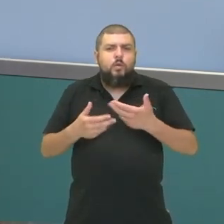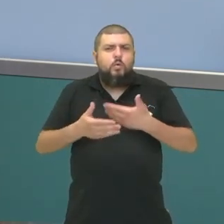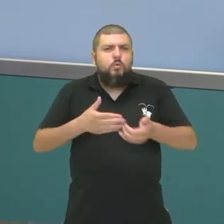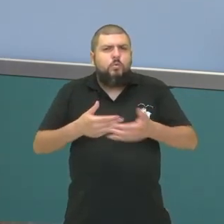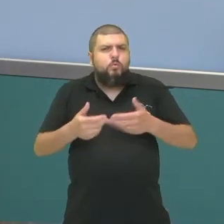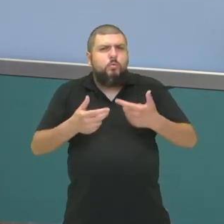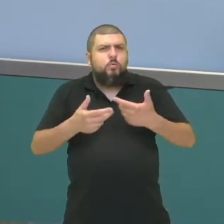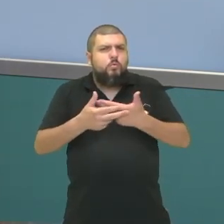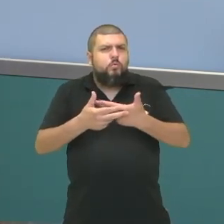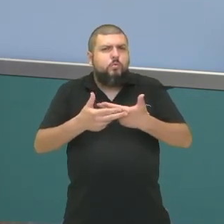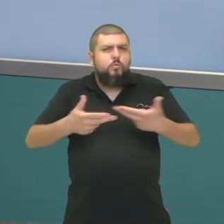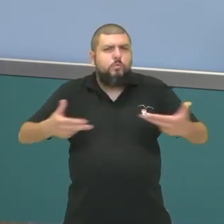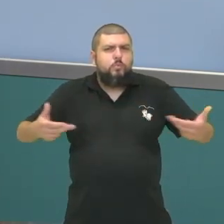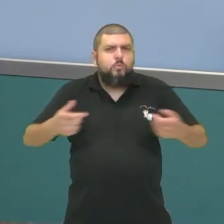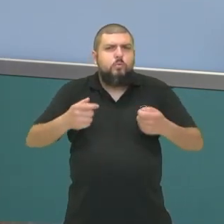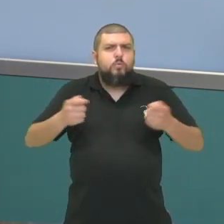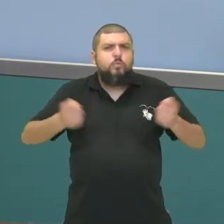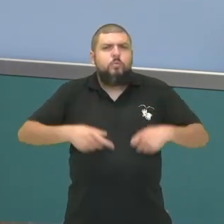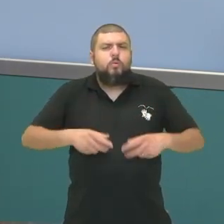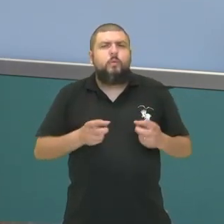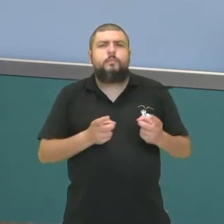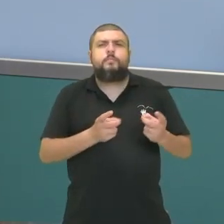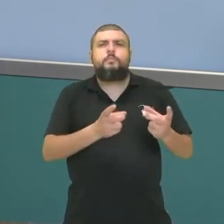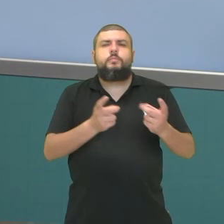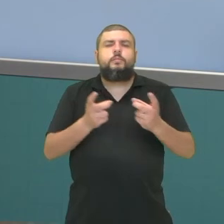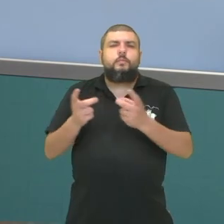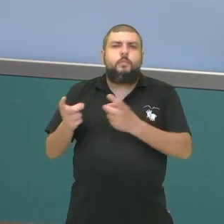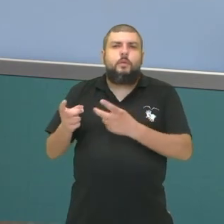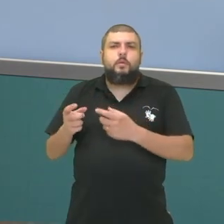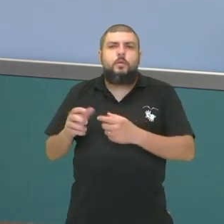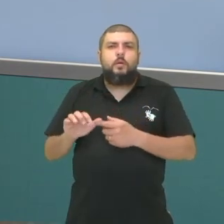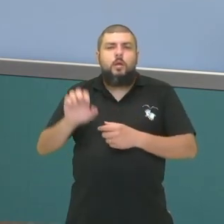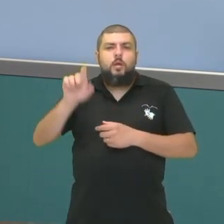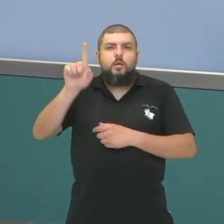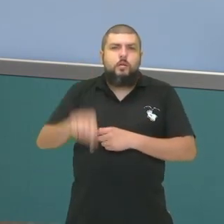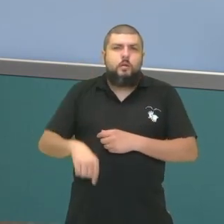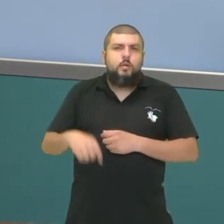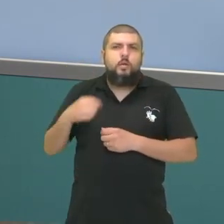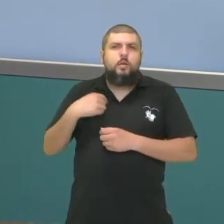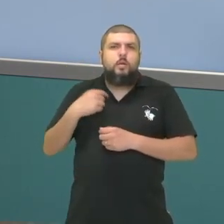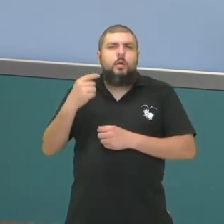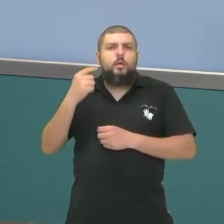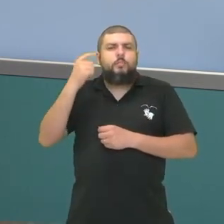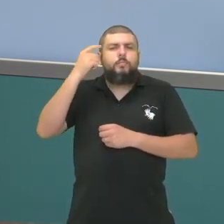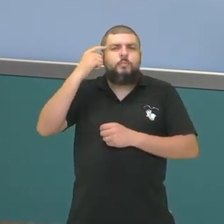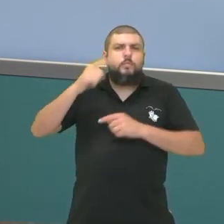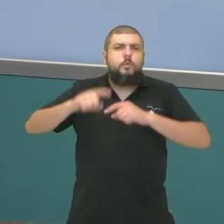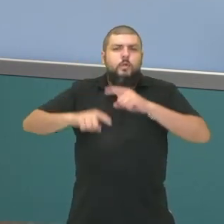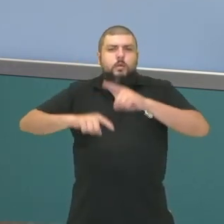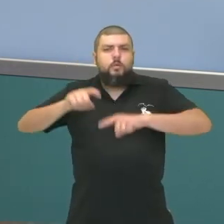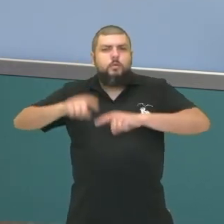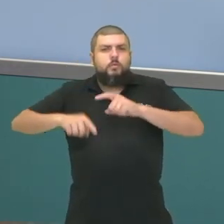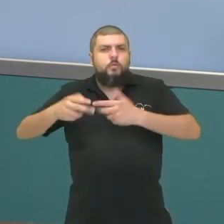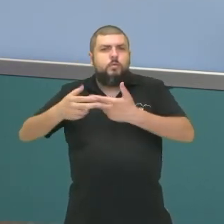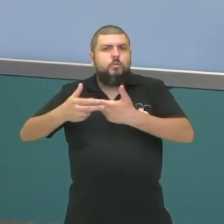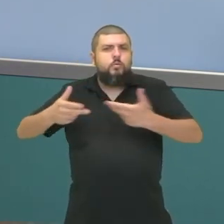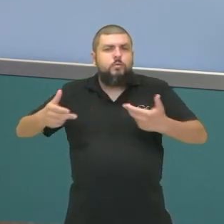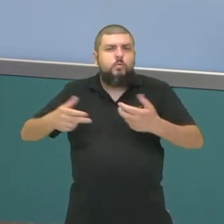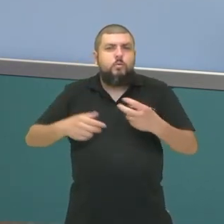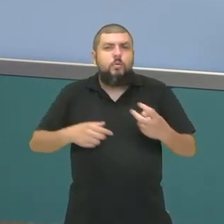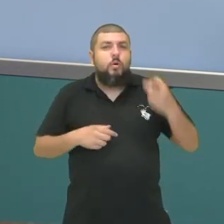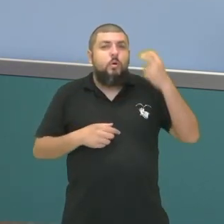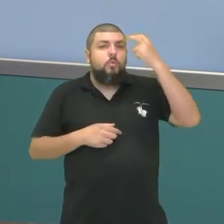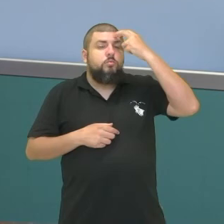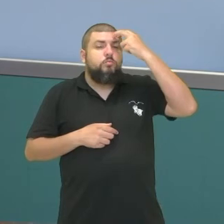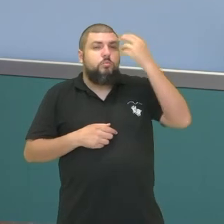torna banal. Tem uma ideia, então, de repensamento, de mercadorização até da própria cultura. Os conceitos